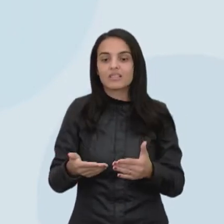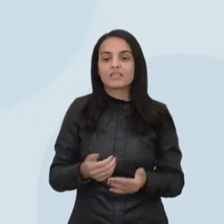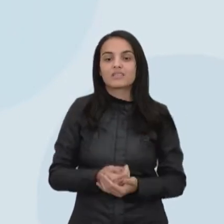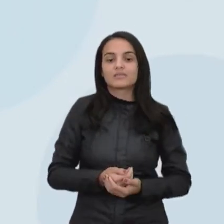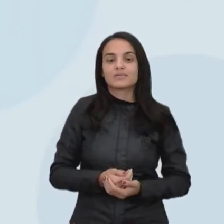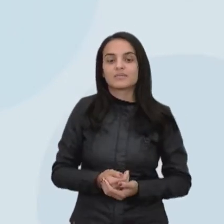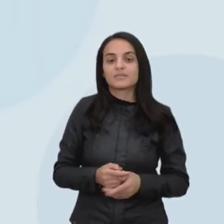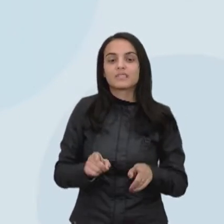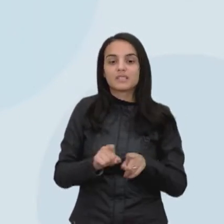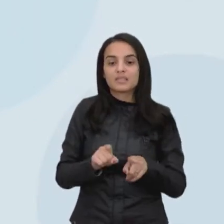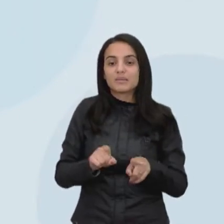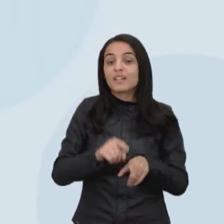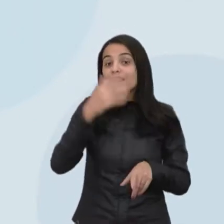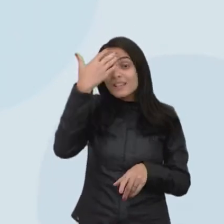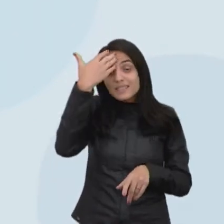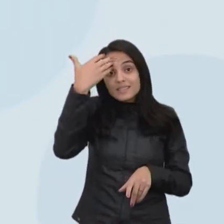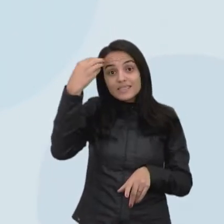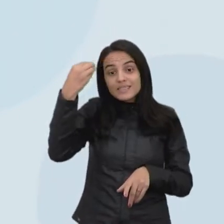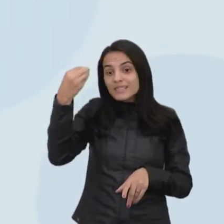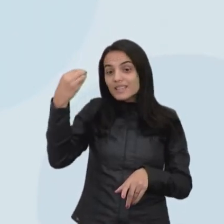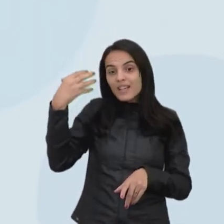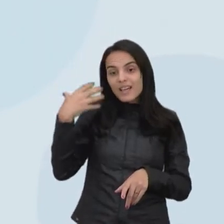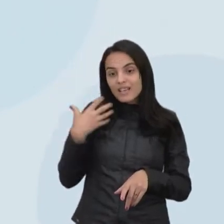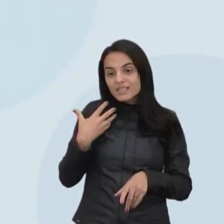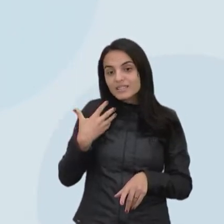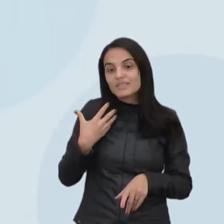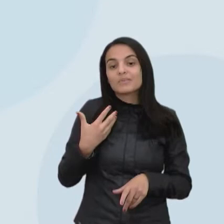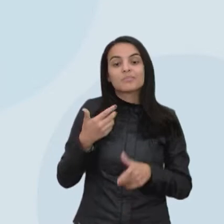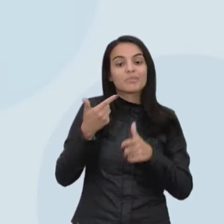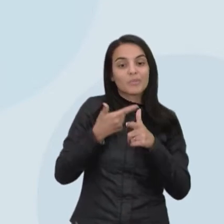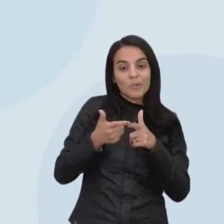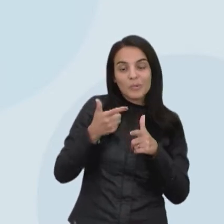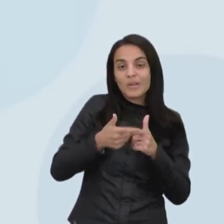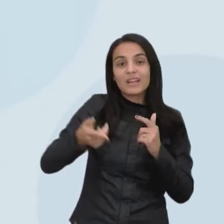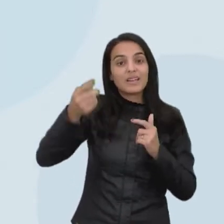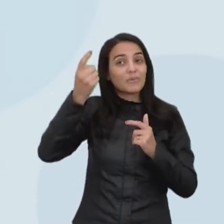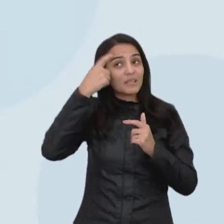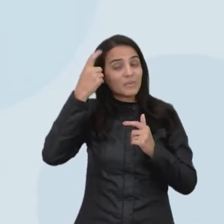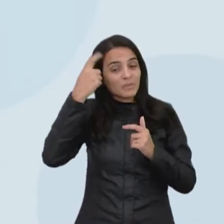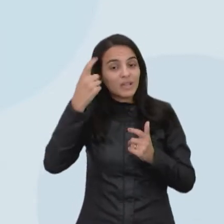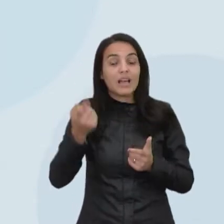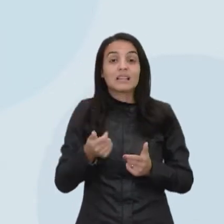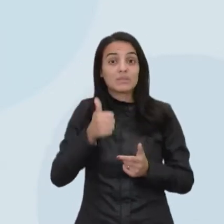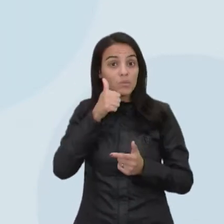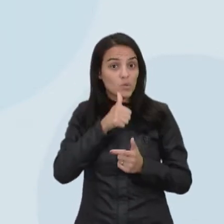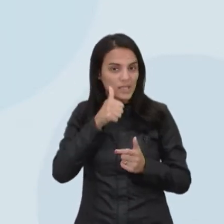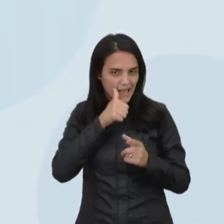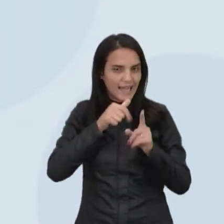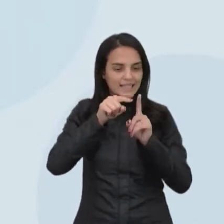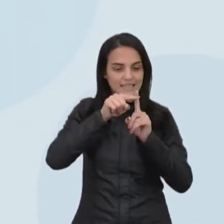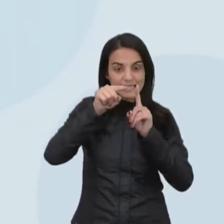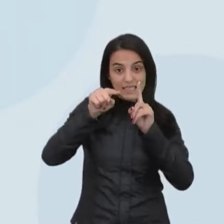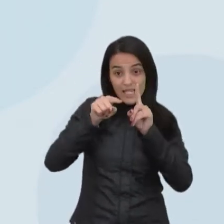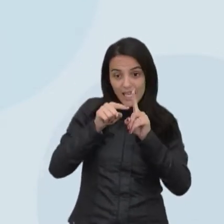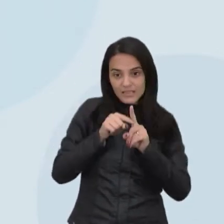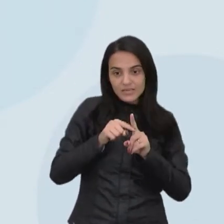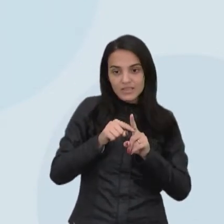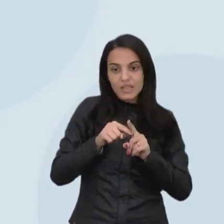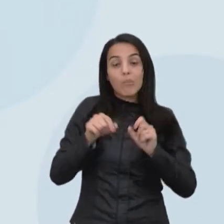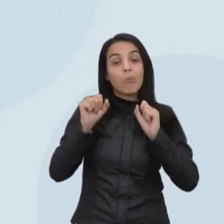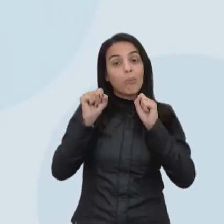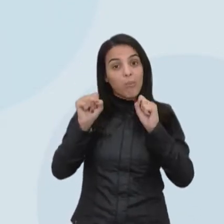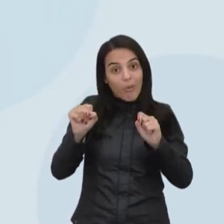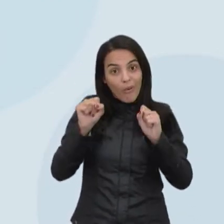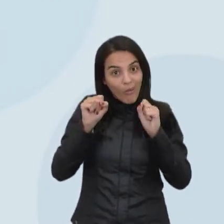dormir, esquecimento, então problemas aí na memória. Para as mulheres que estão grávidas,